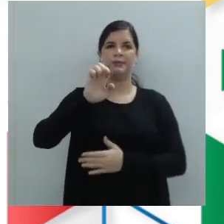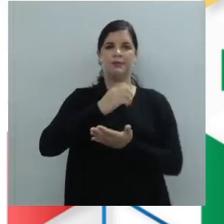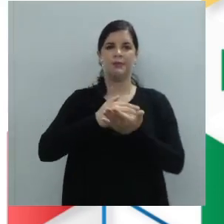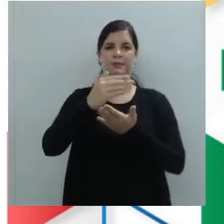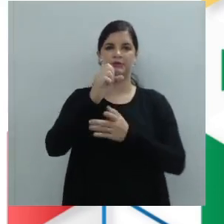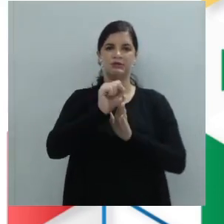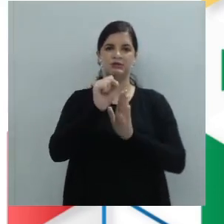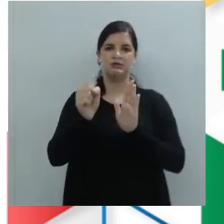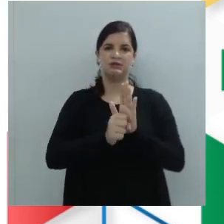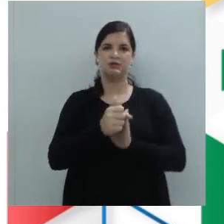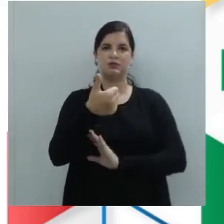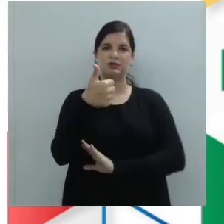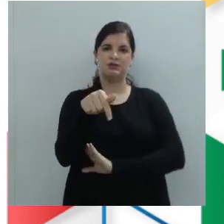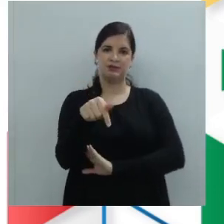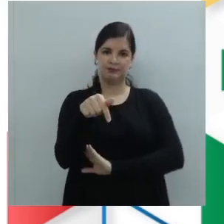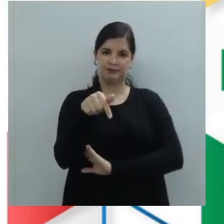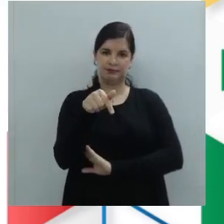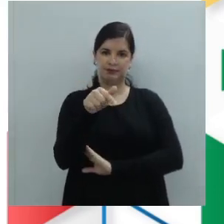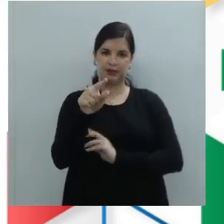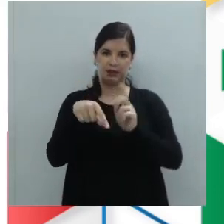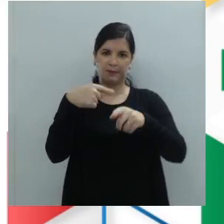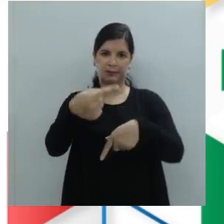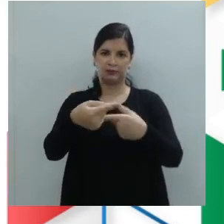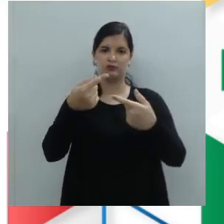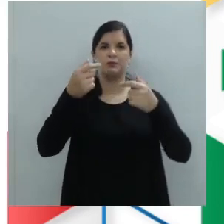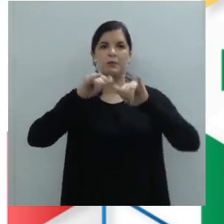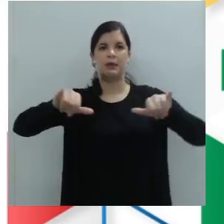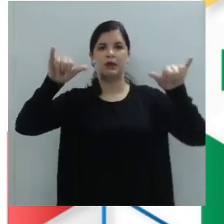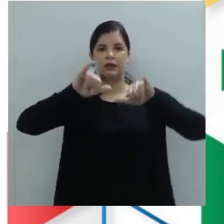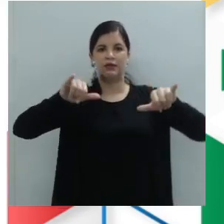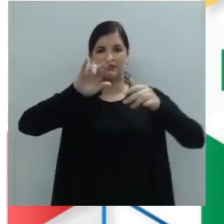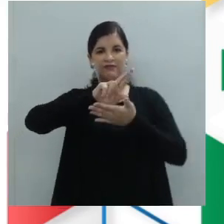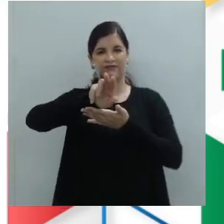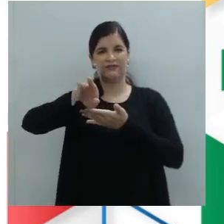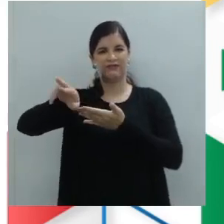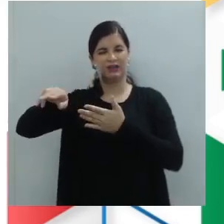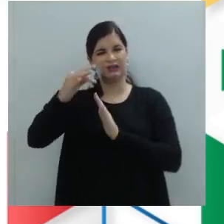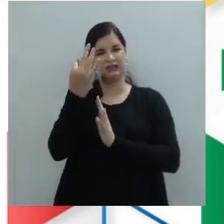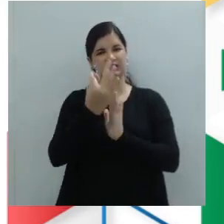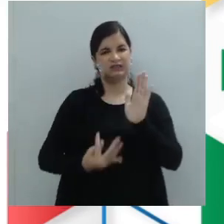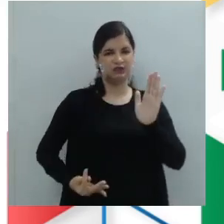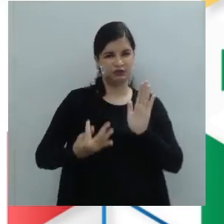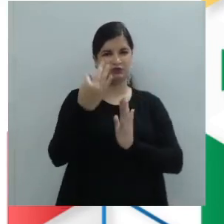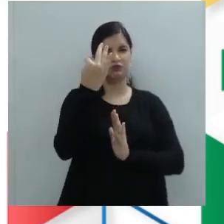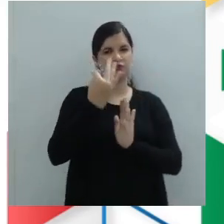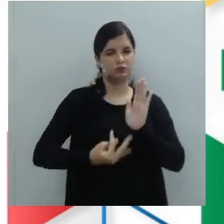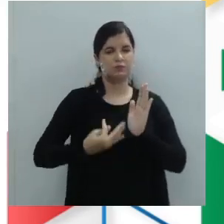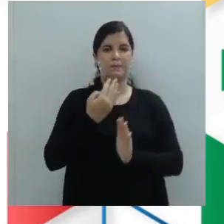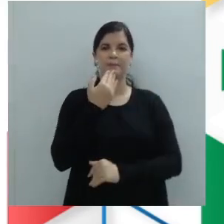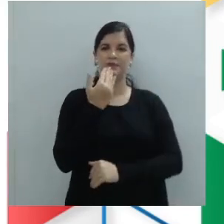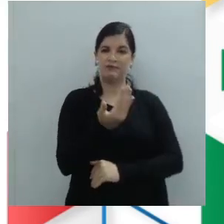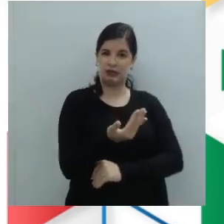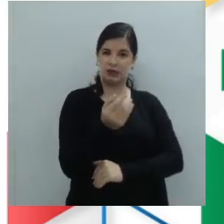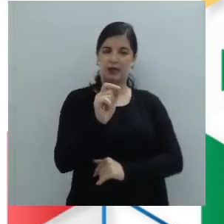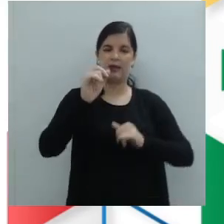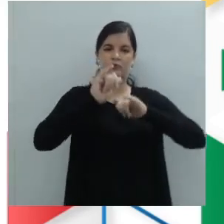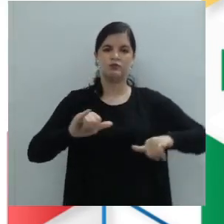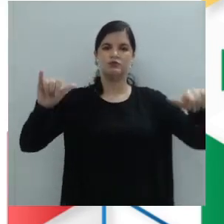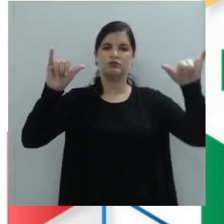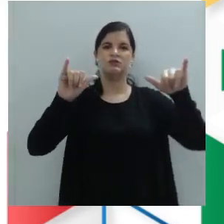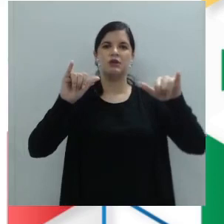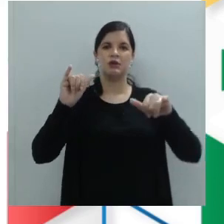início do século XVII, após a publicação de vários textos que pretendiam anunciar